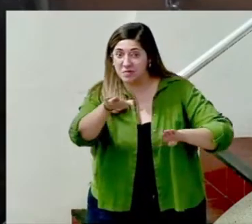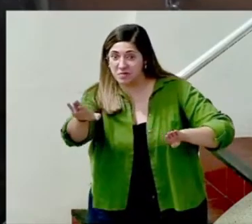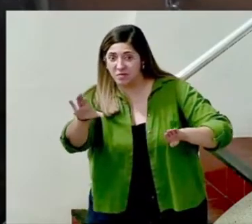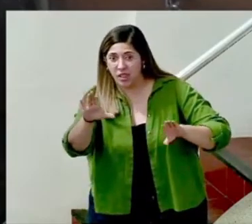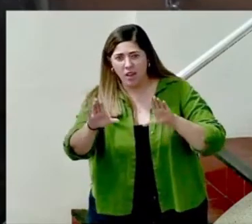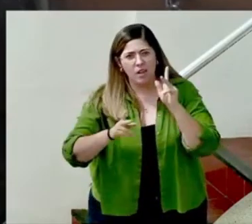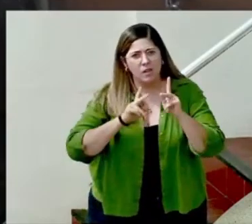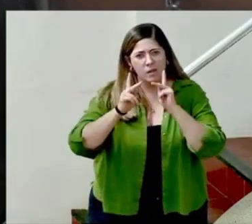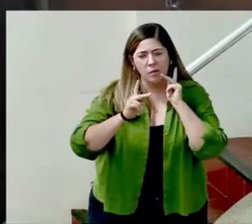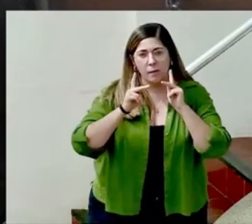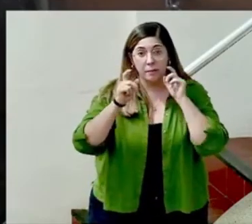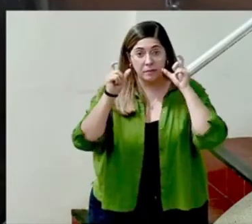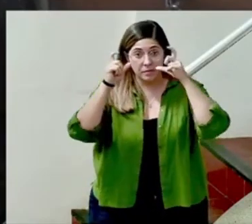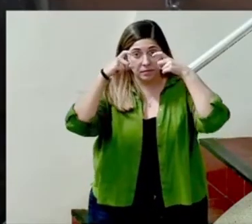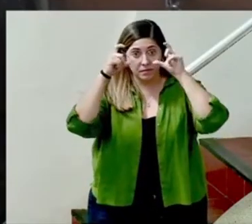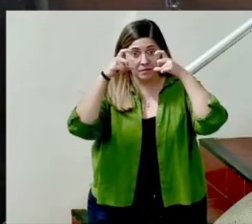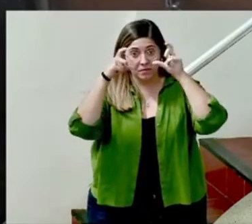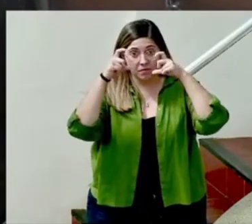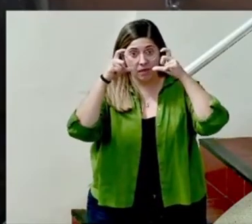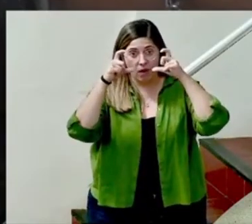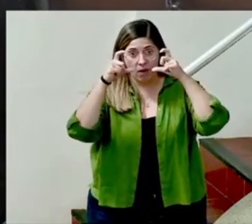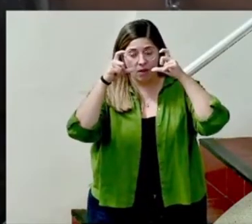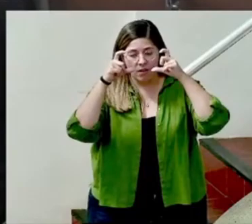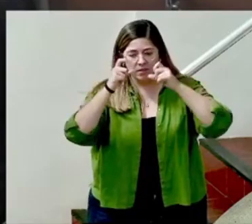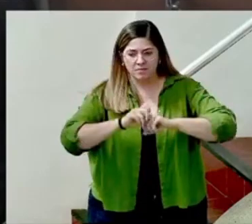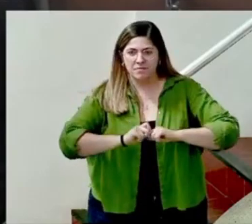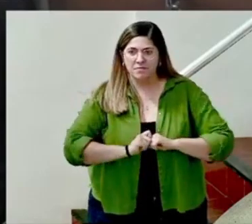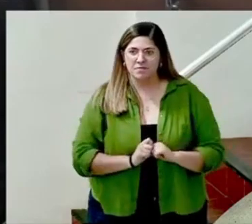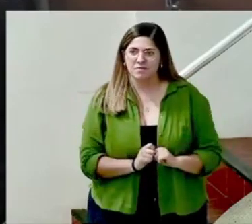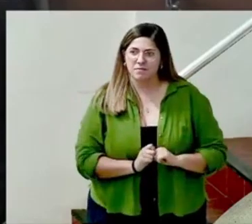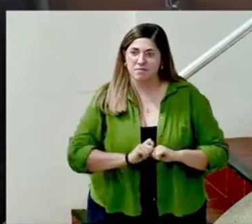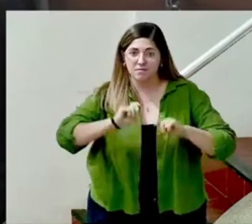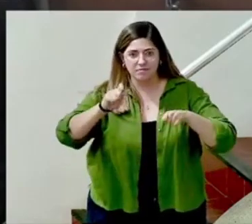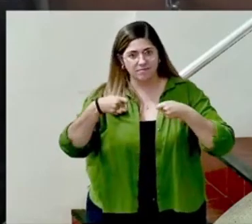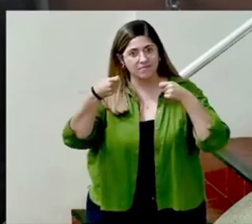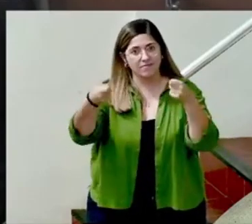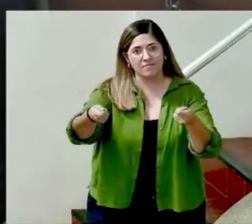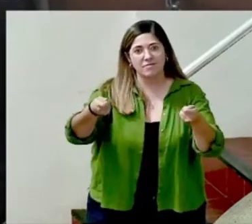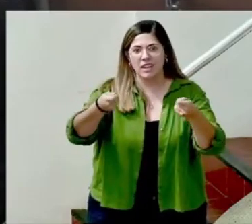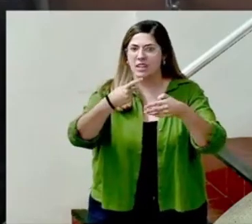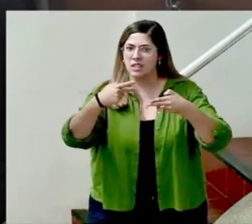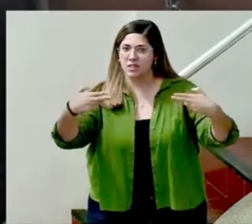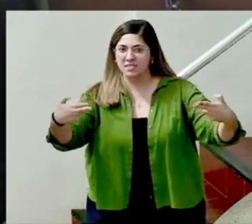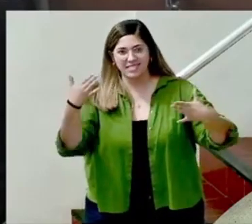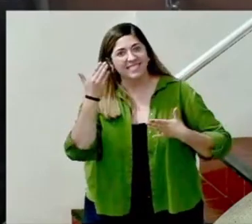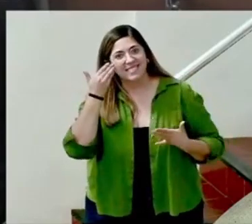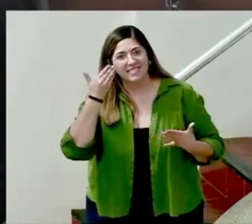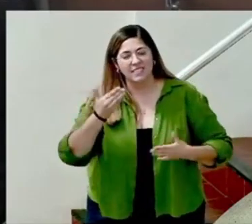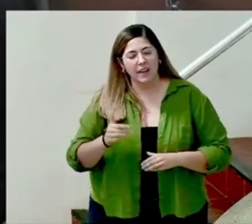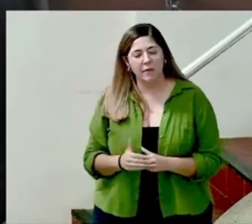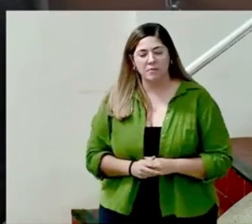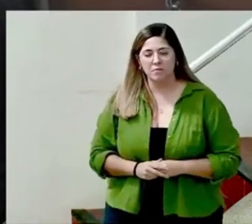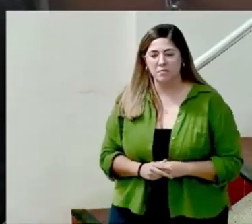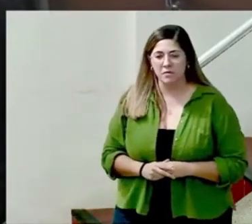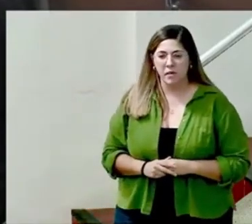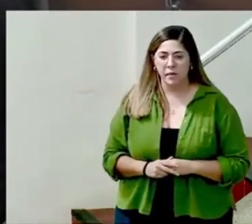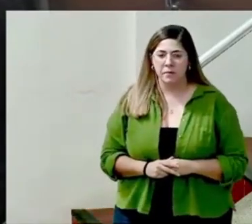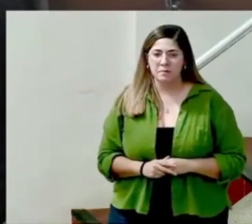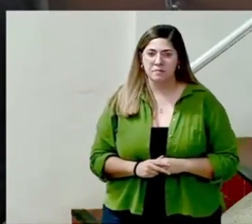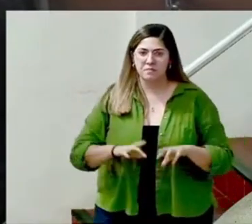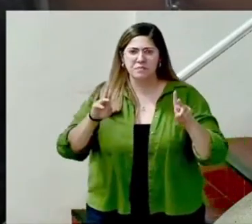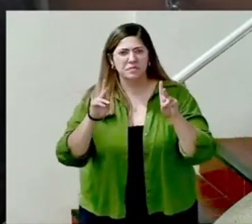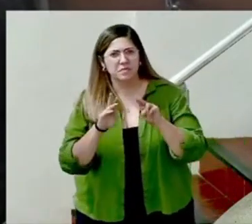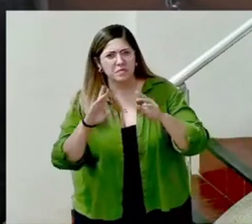generosos. Portanto, a tarefa para as nossas crianças, para os nossos filhos nesta manhã, é desenhe